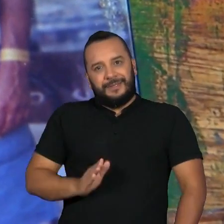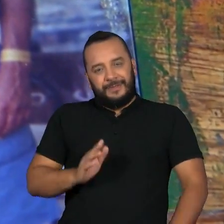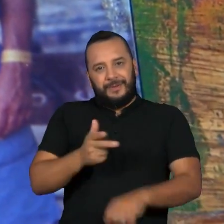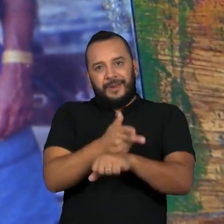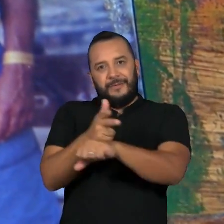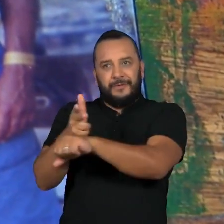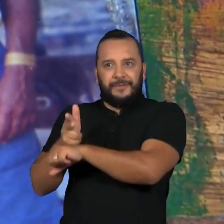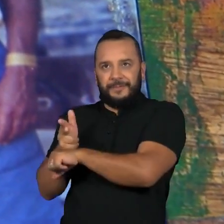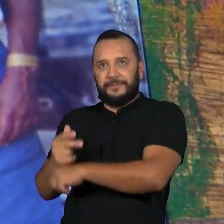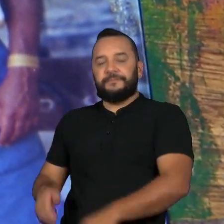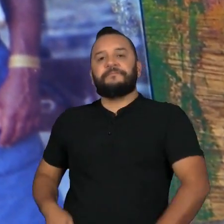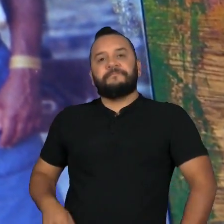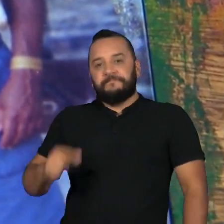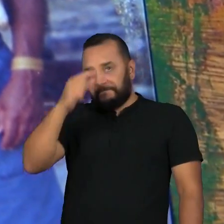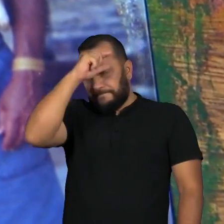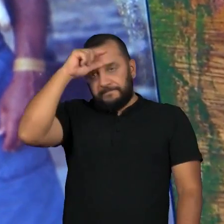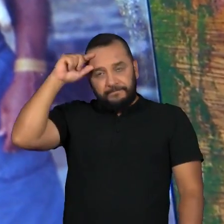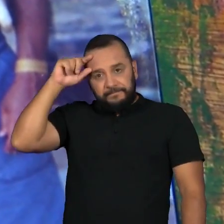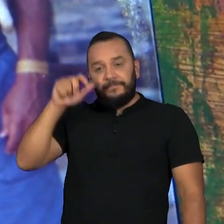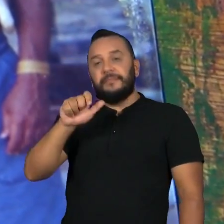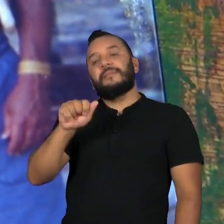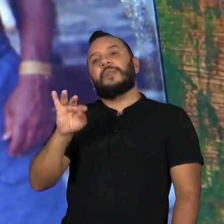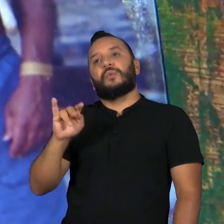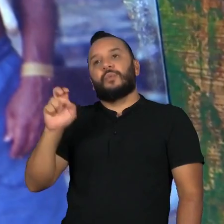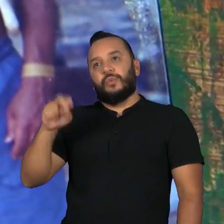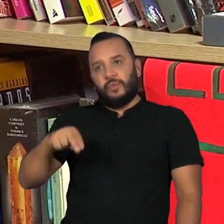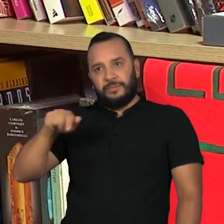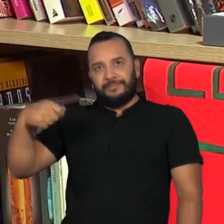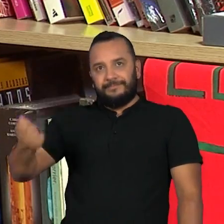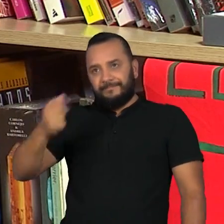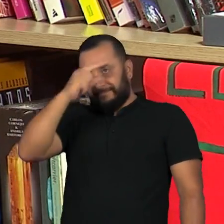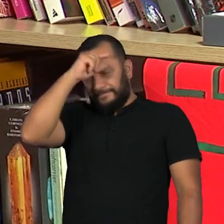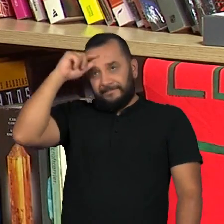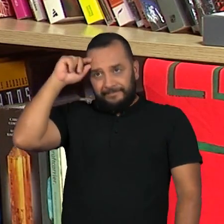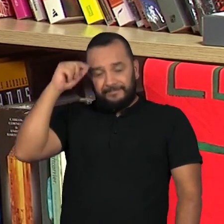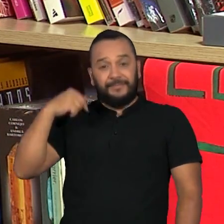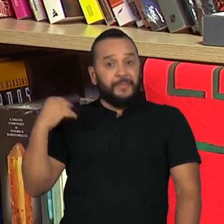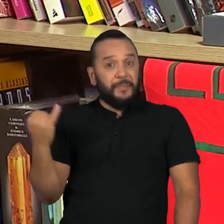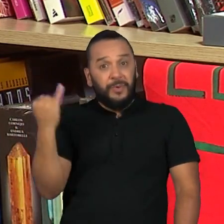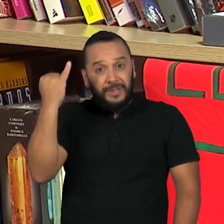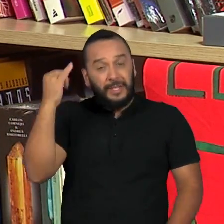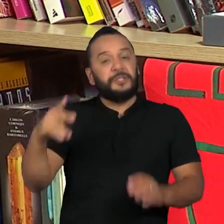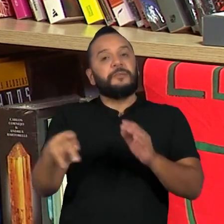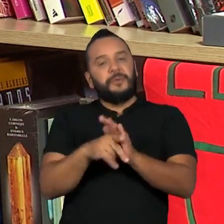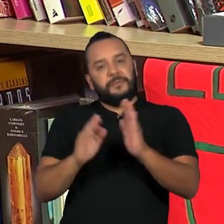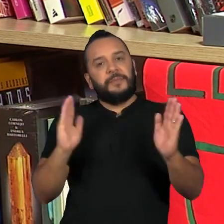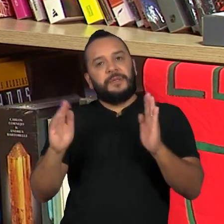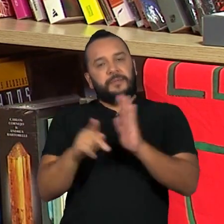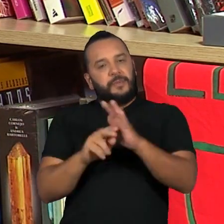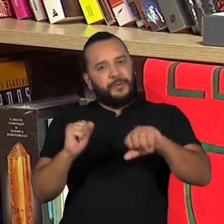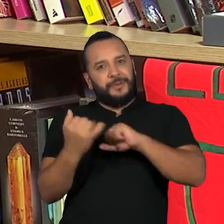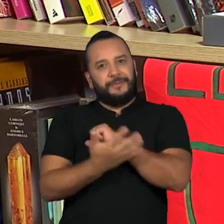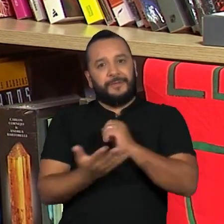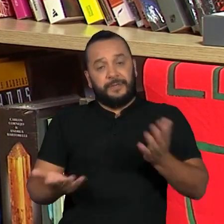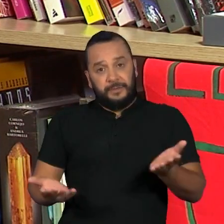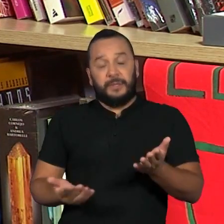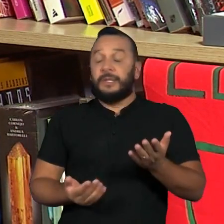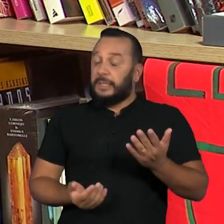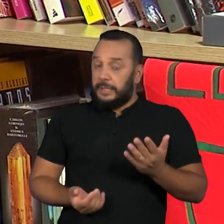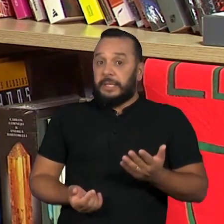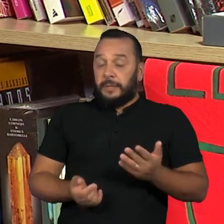Eu fico brincando que o Ailton foi o guru da pandemia, que o Brasil durante muito tempo deu as costas para suas populações